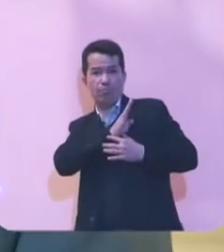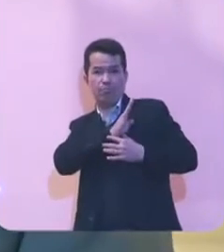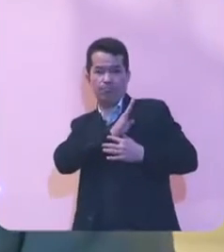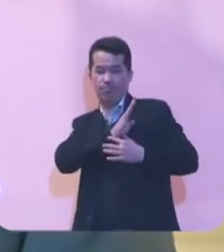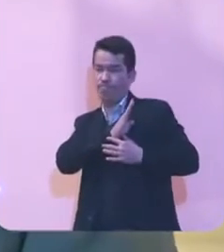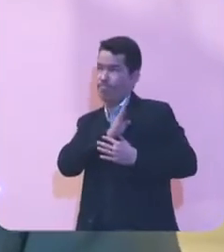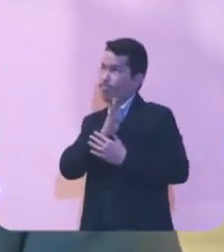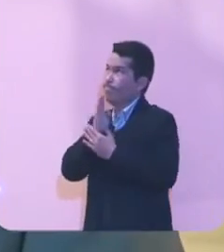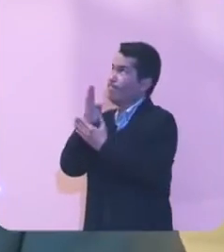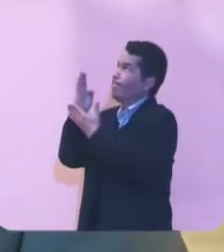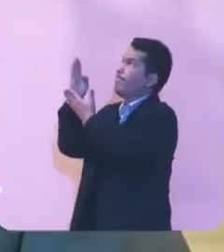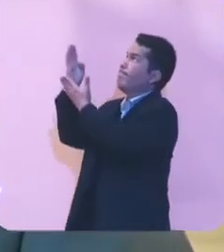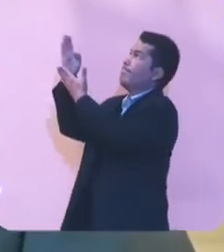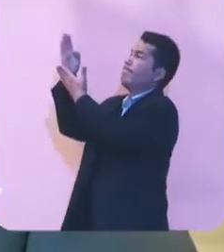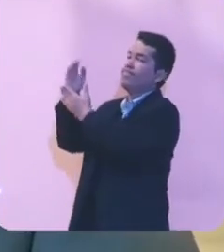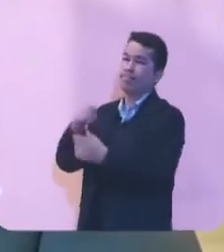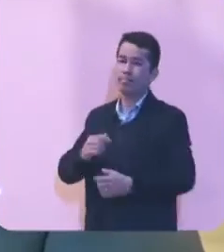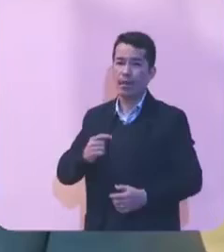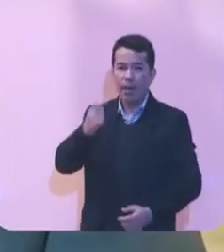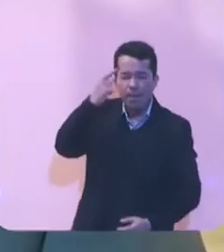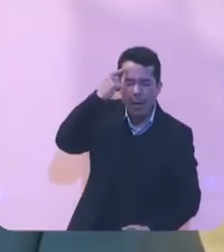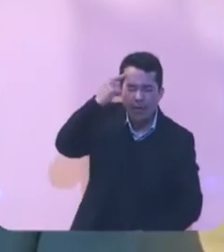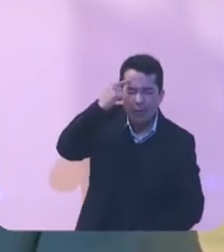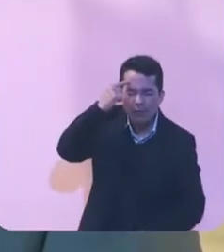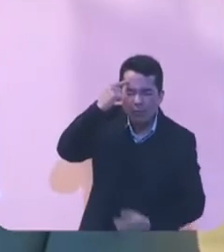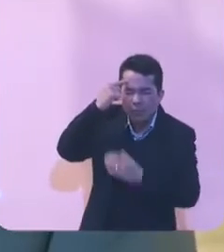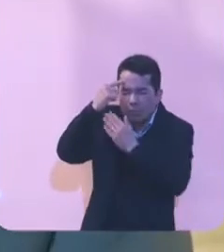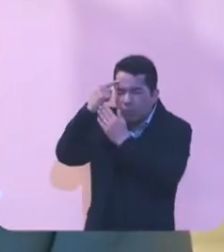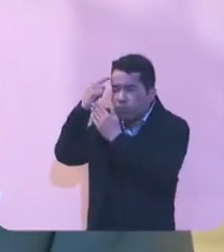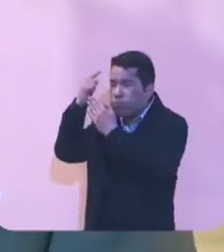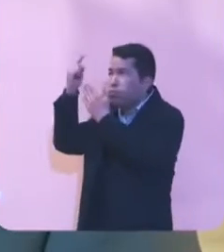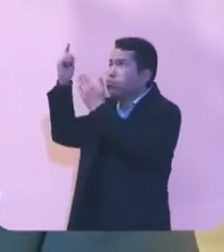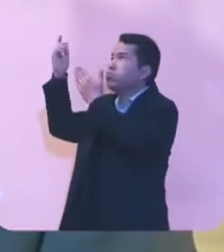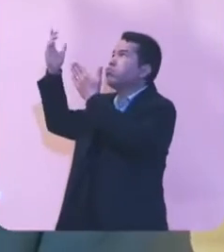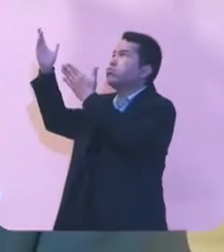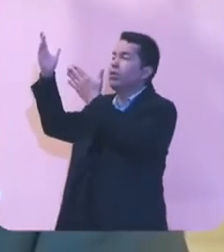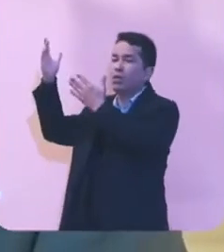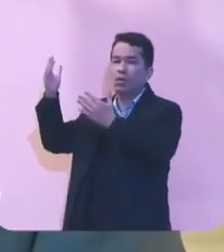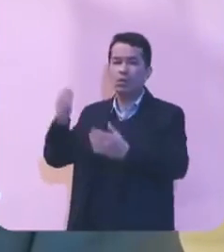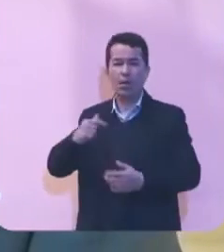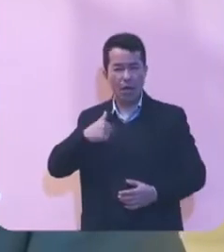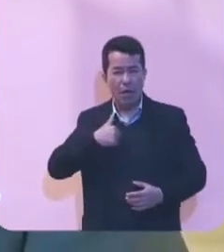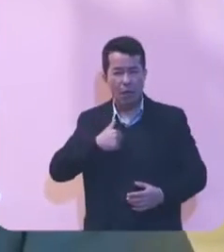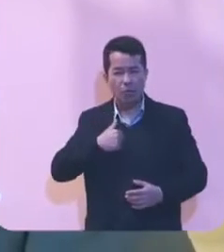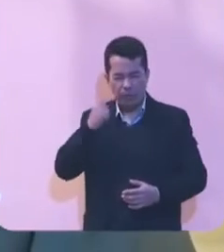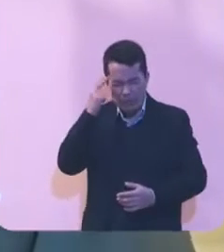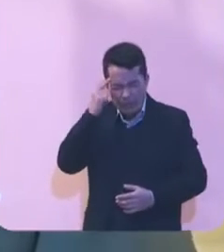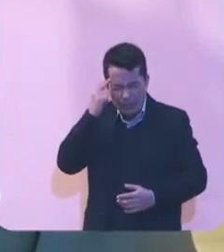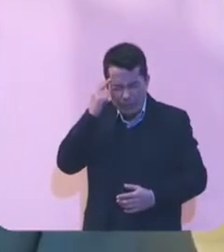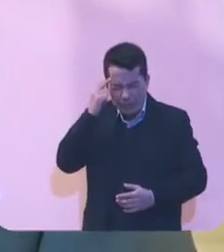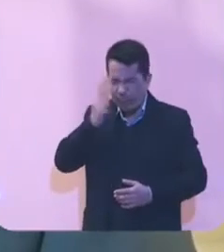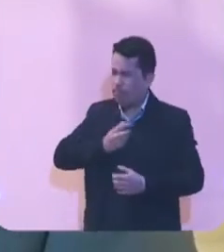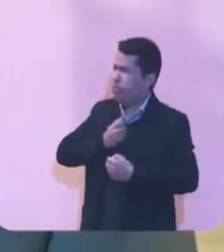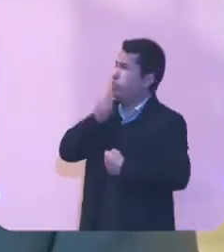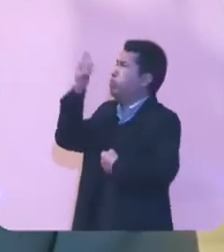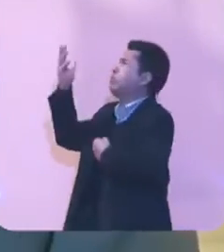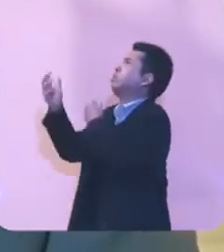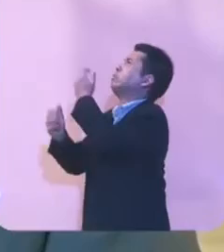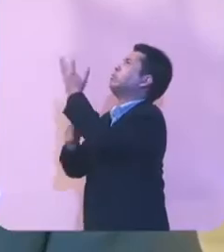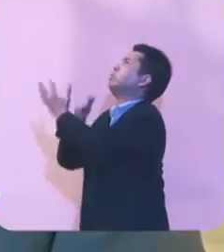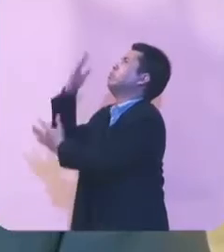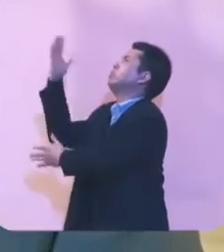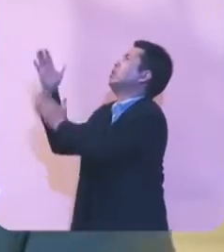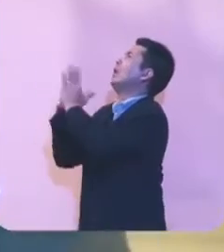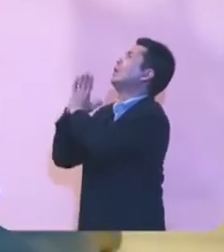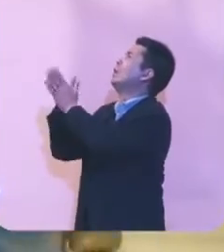nossa confissão. Aceite também a nossa entrega, porque nós somos pecadores que precisamos do